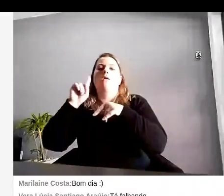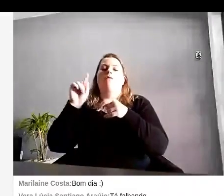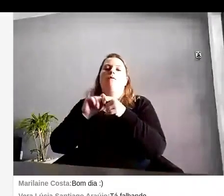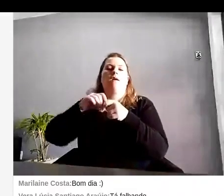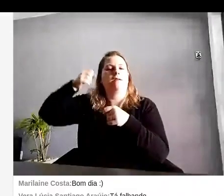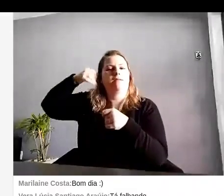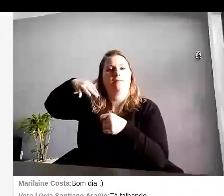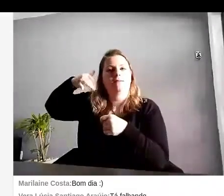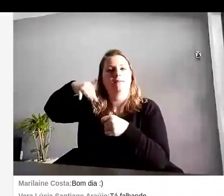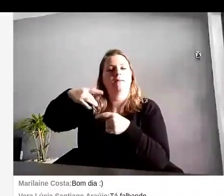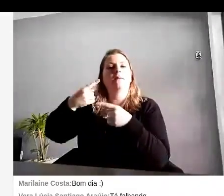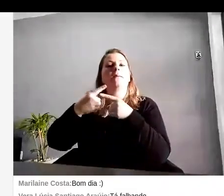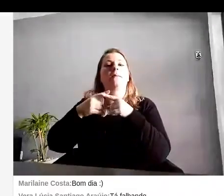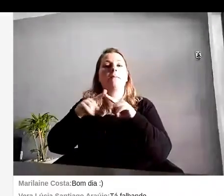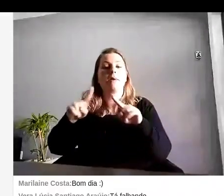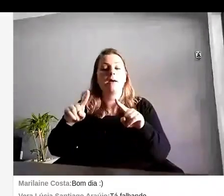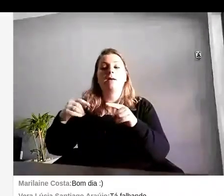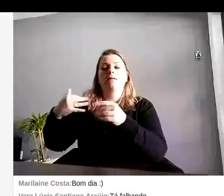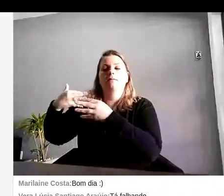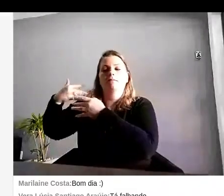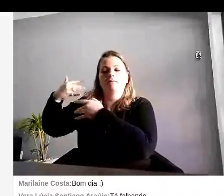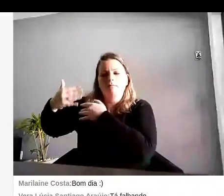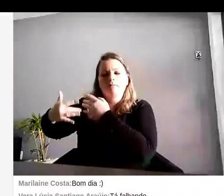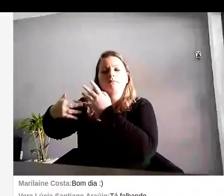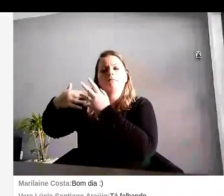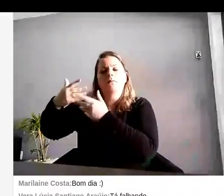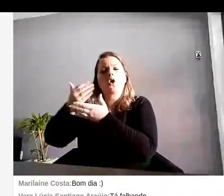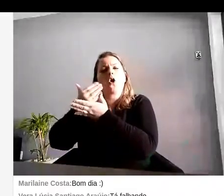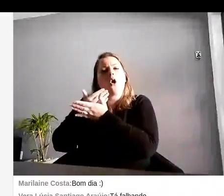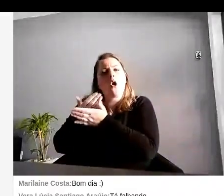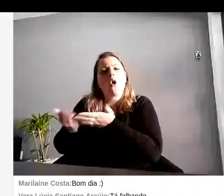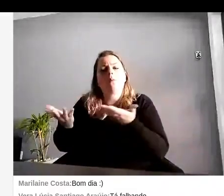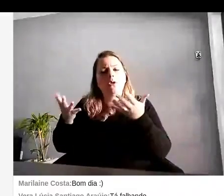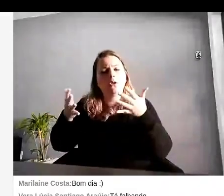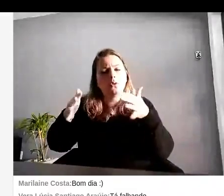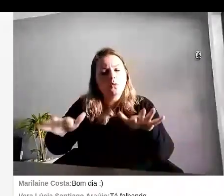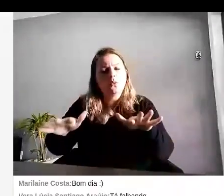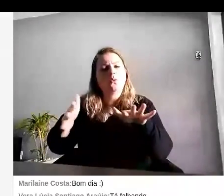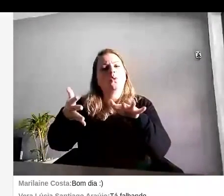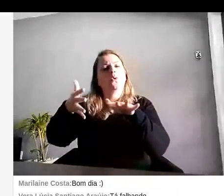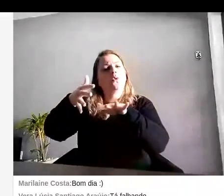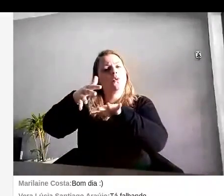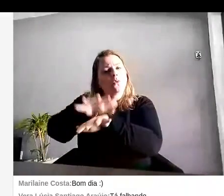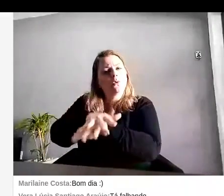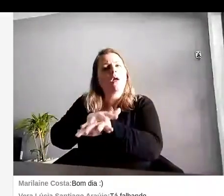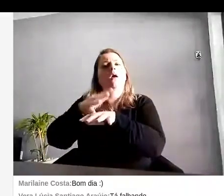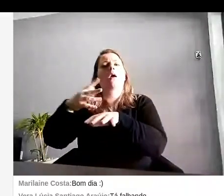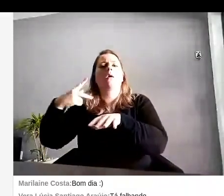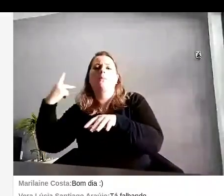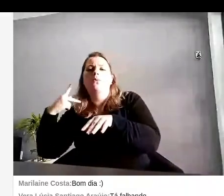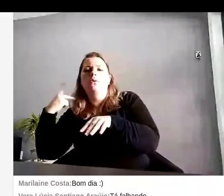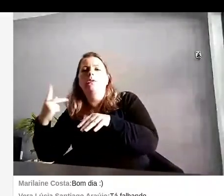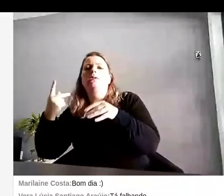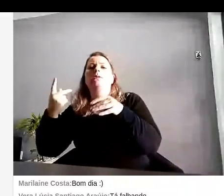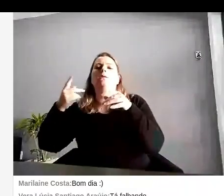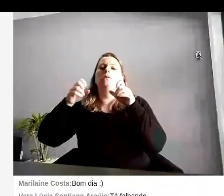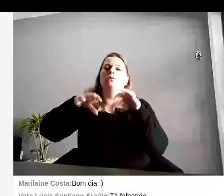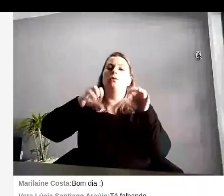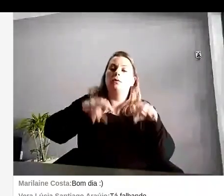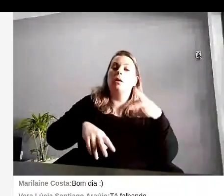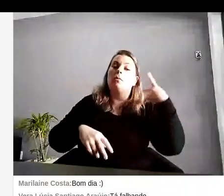acontece que com o desenvolvimento da inclusão no Brasil, com o desenvolvimento de políticas educacionais, de políticas públicas